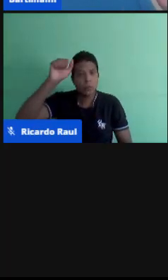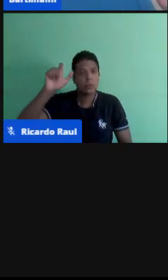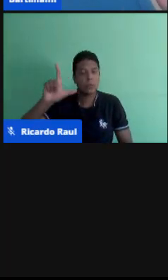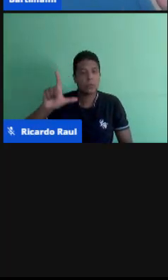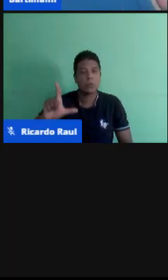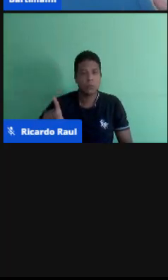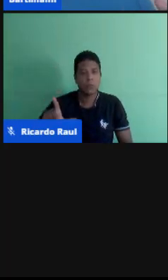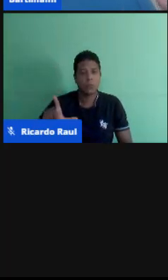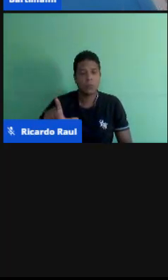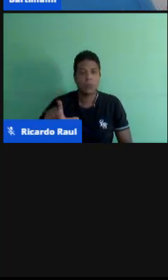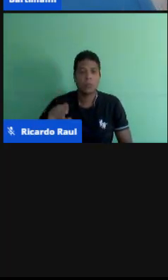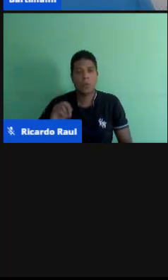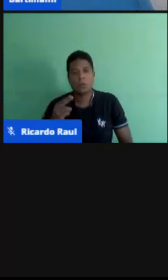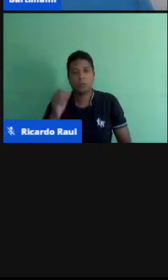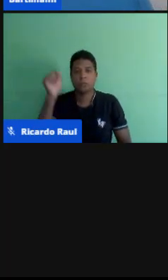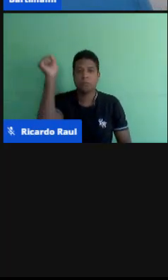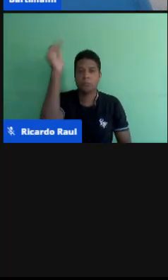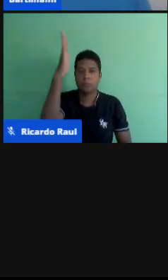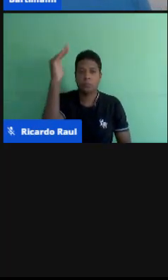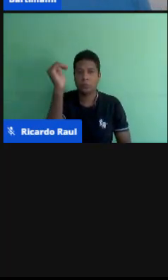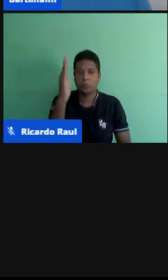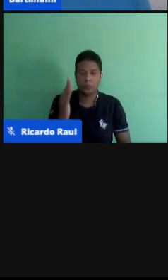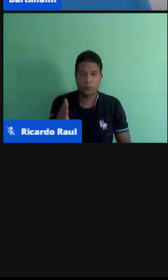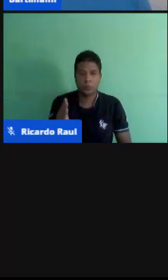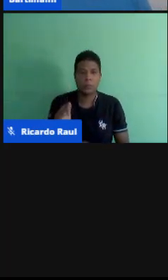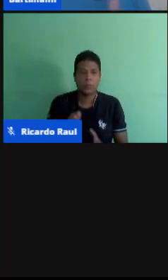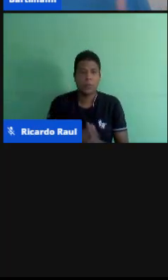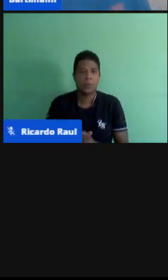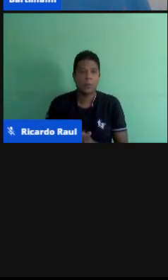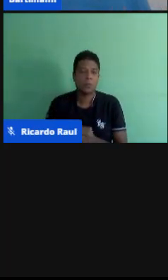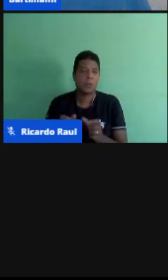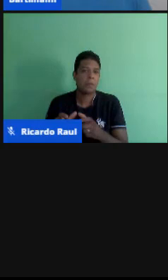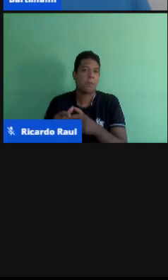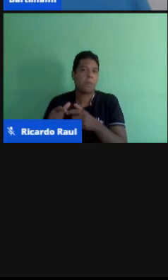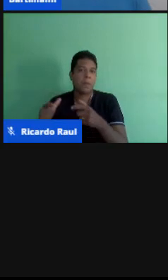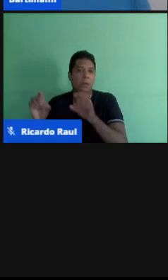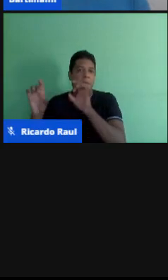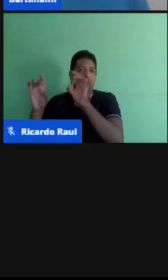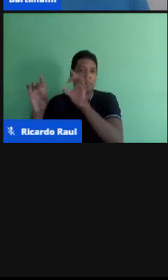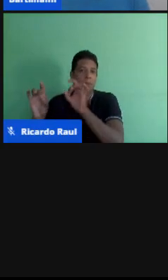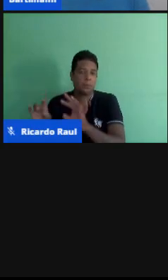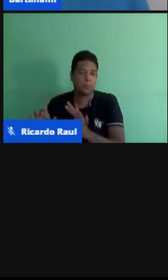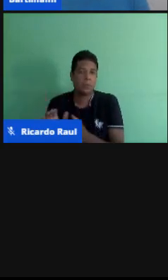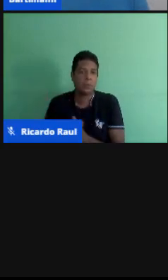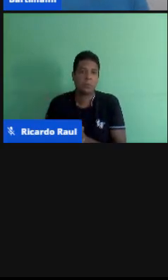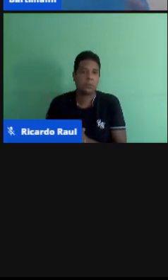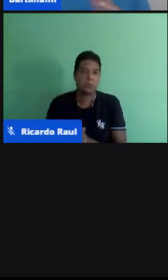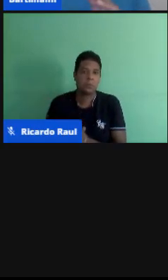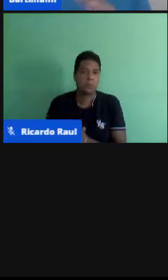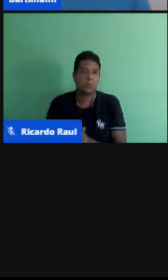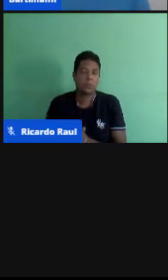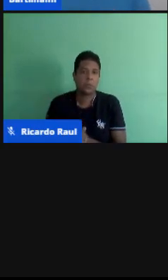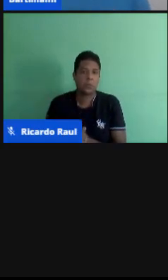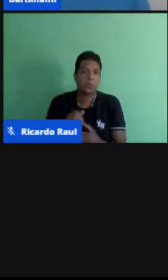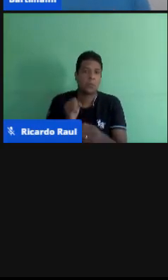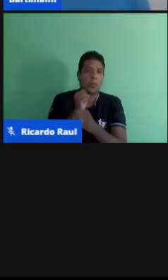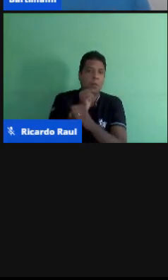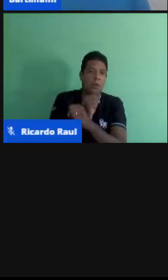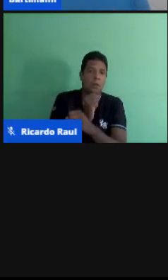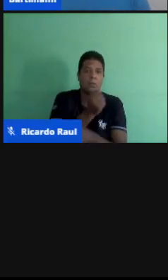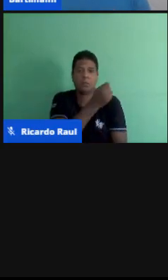posso trabalhar com Brasil. E se eu quiser trabalhar algo mais, com mais detalhes, eu posso trabalhar, por exemplo, só com um quilombo, ou só